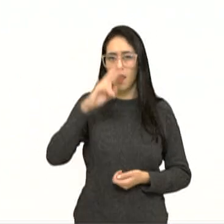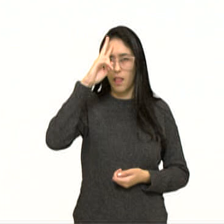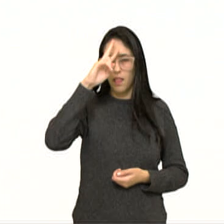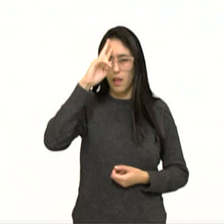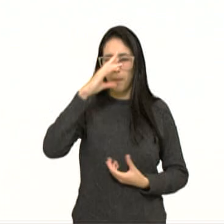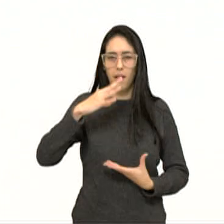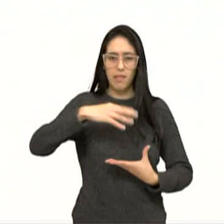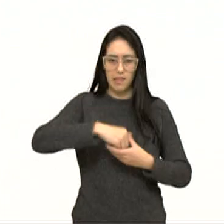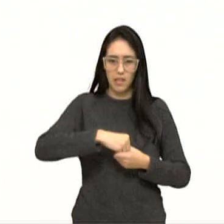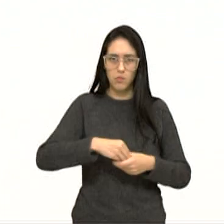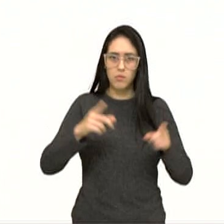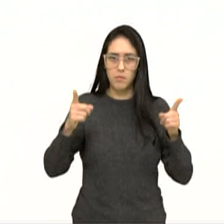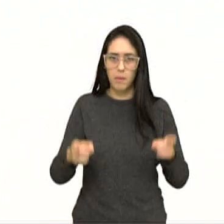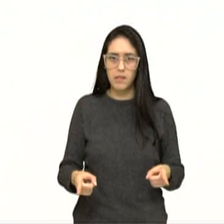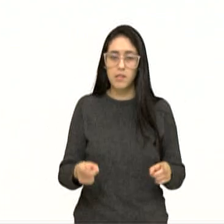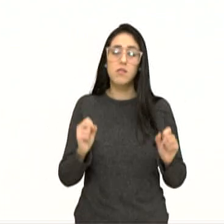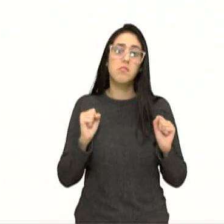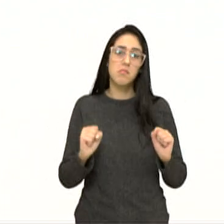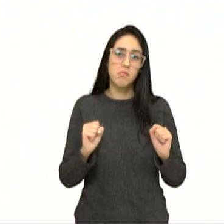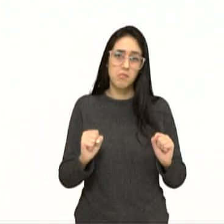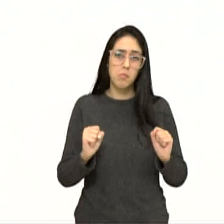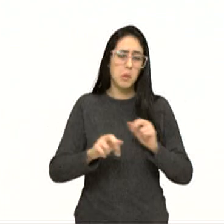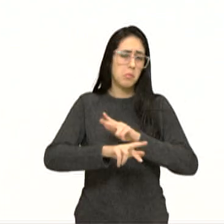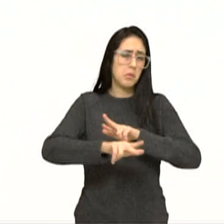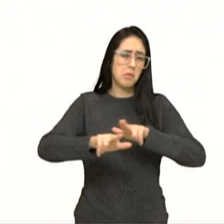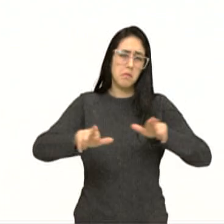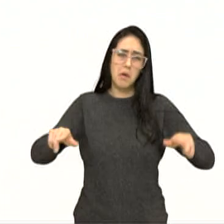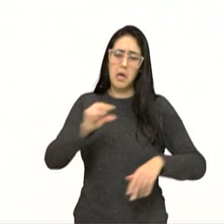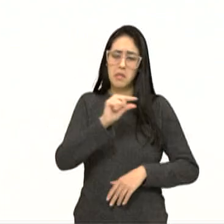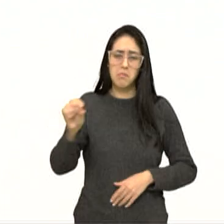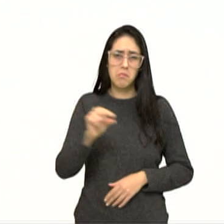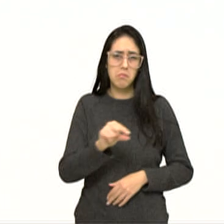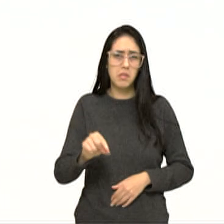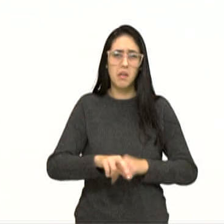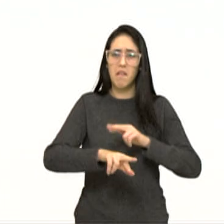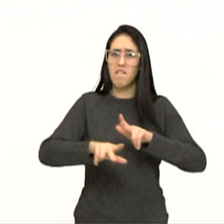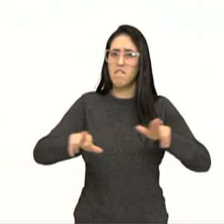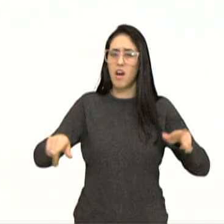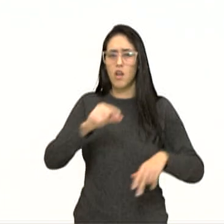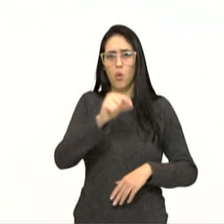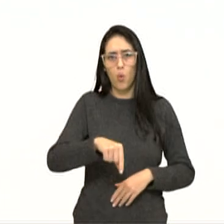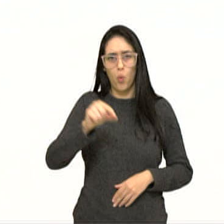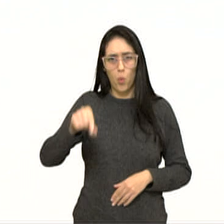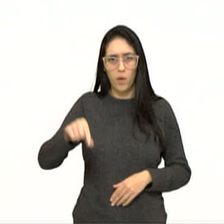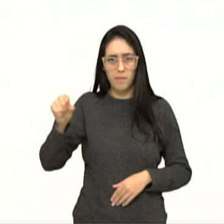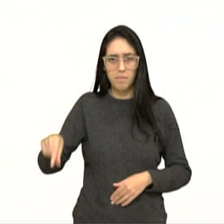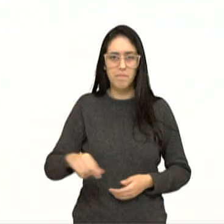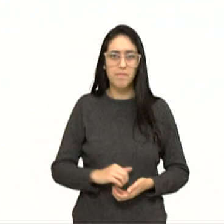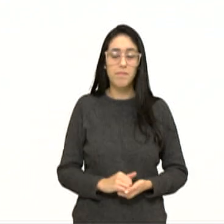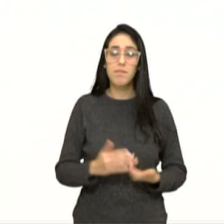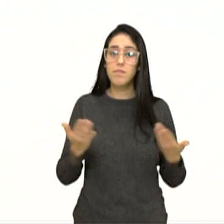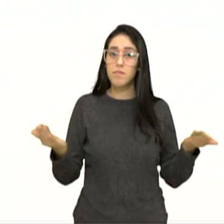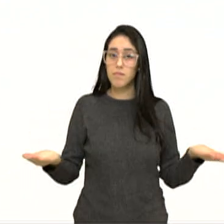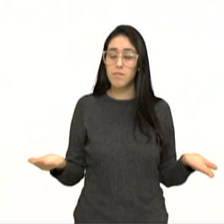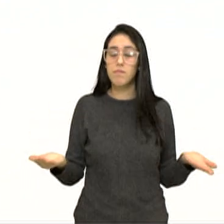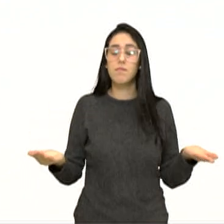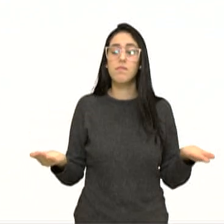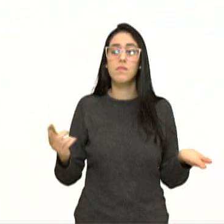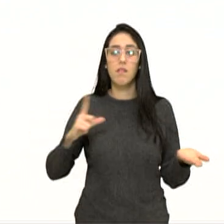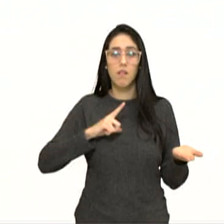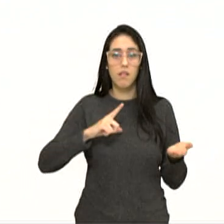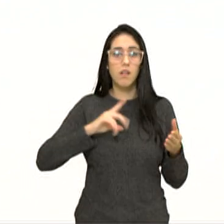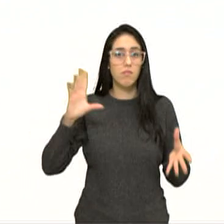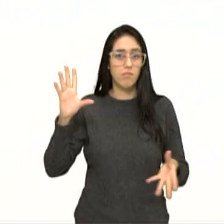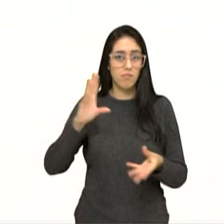de uma matriz eu posso ter infinitas linhas e infinitas colunas. Então, de maneira